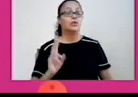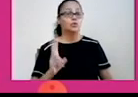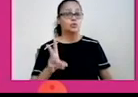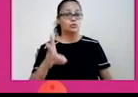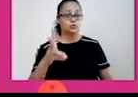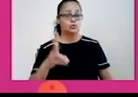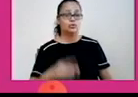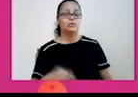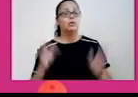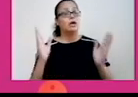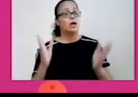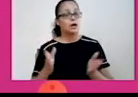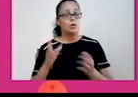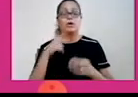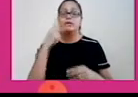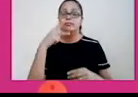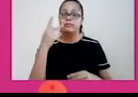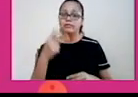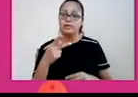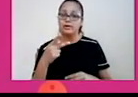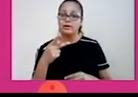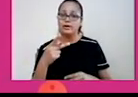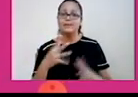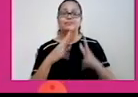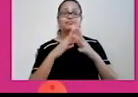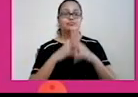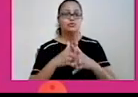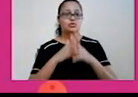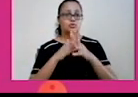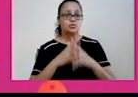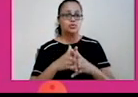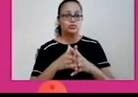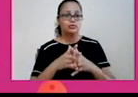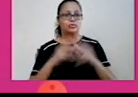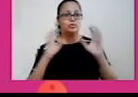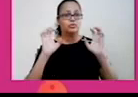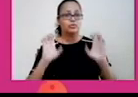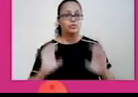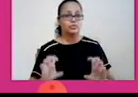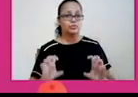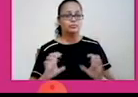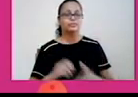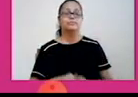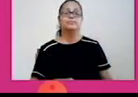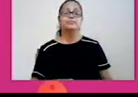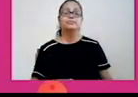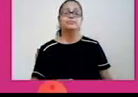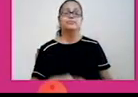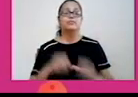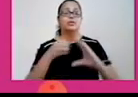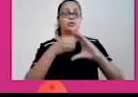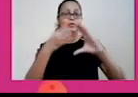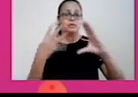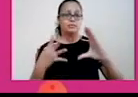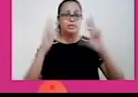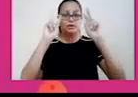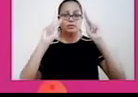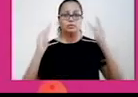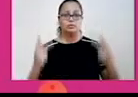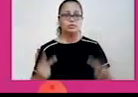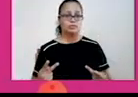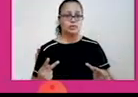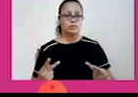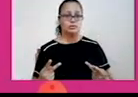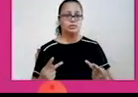Continuando. Agora a gente vai falar um pouquinho aí dos conflitos étnicos, né? Já vamos entrar na parte dos aspectos humanos do continente.